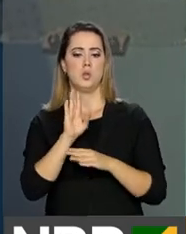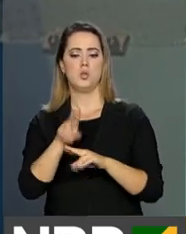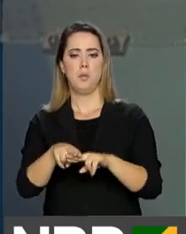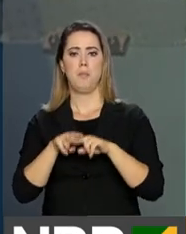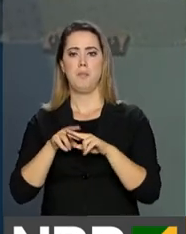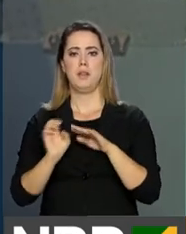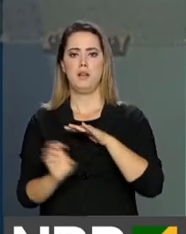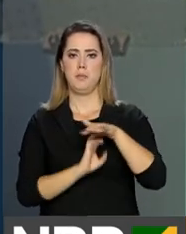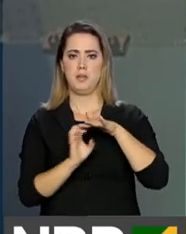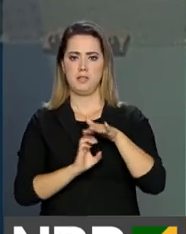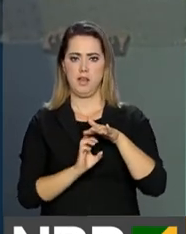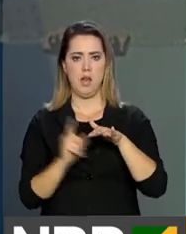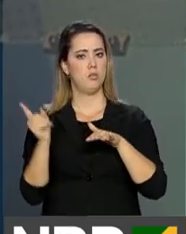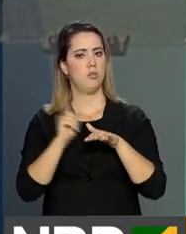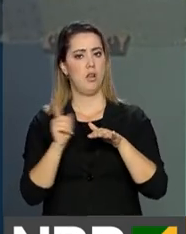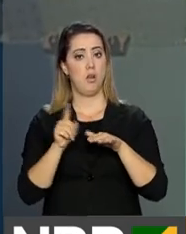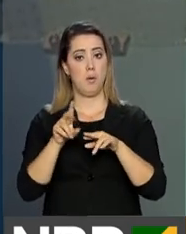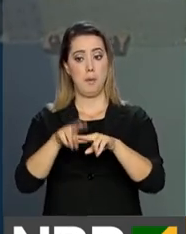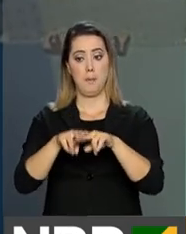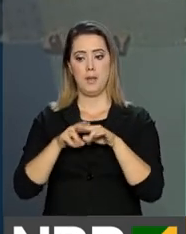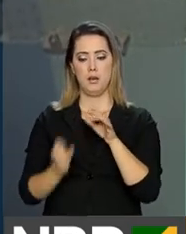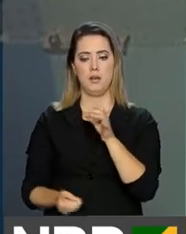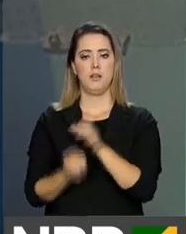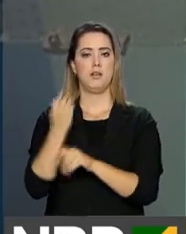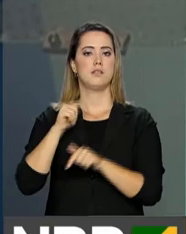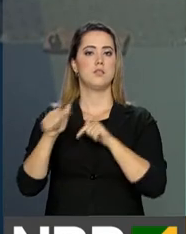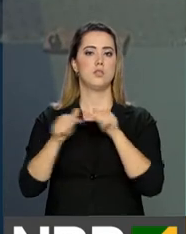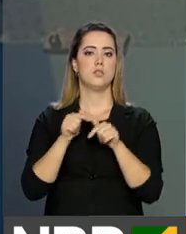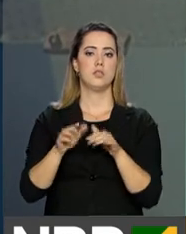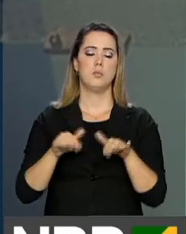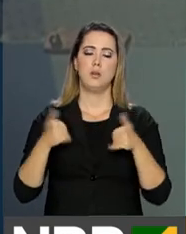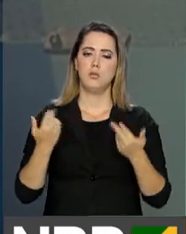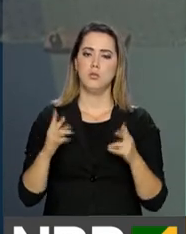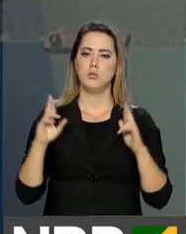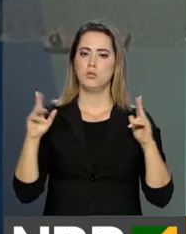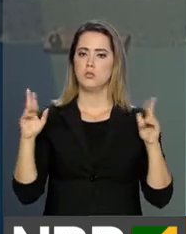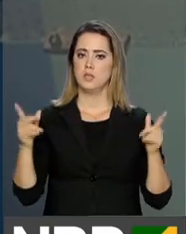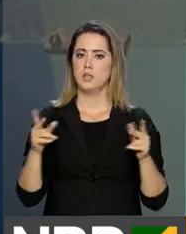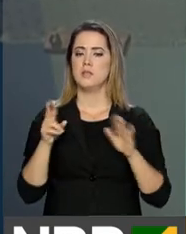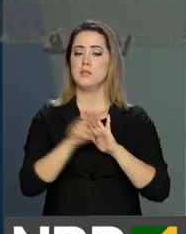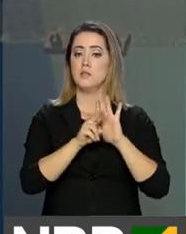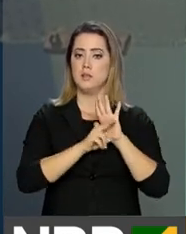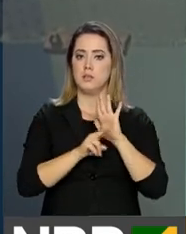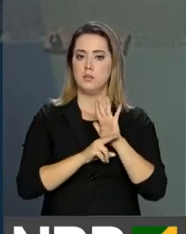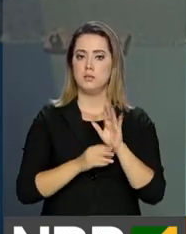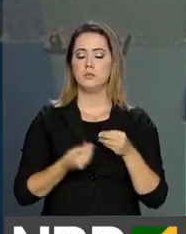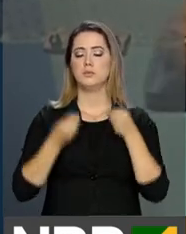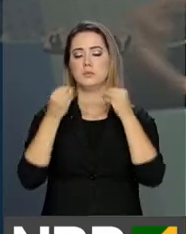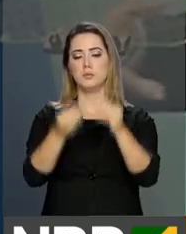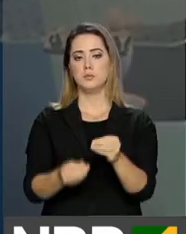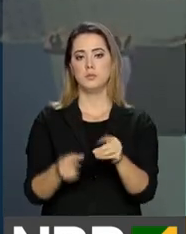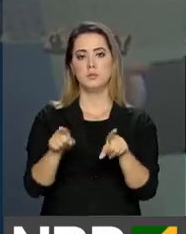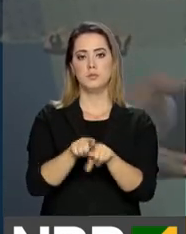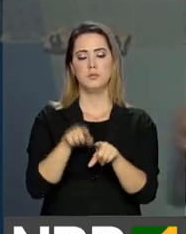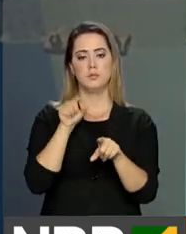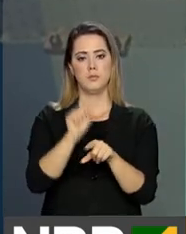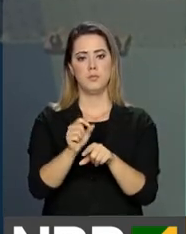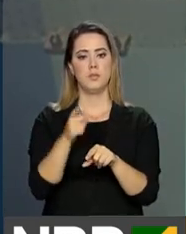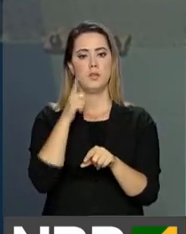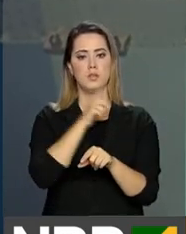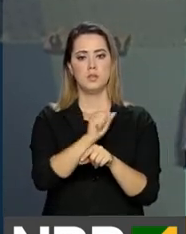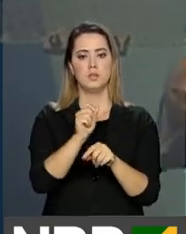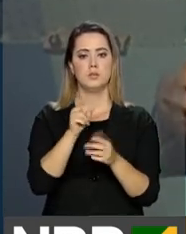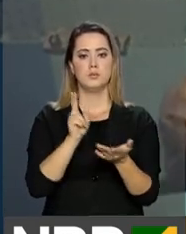do empresário, não, é em favor do emprego, porque como você flexibiliza as regras trabalhistas, você consegue, na